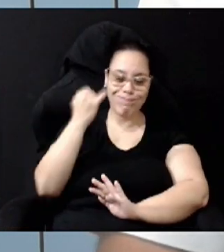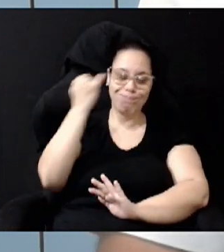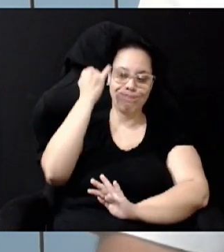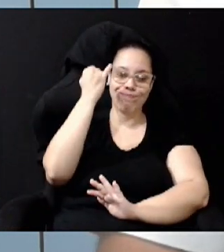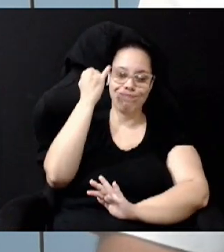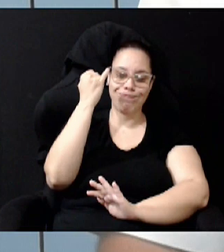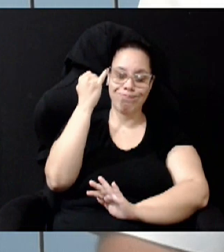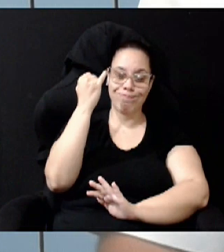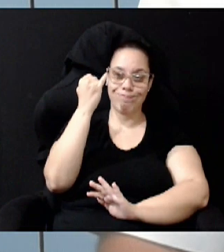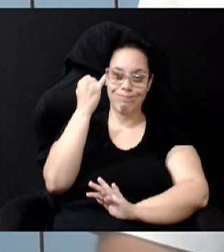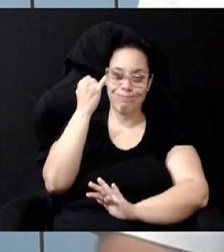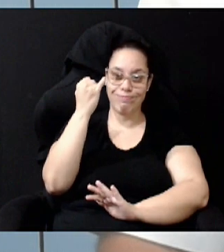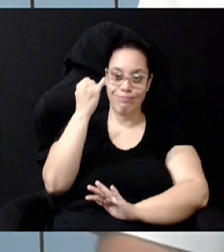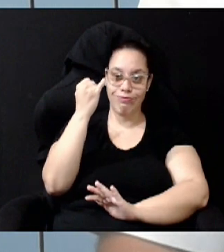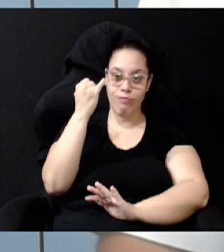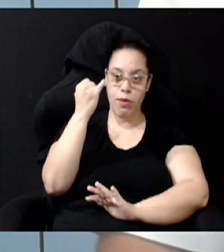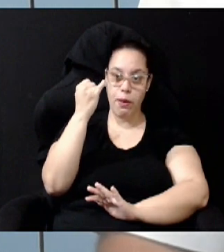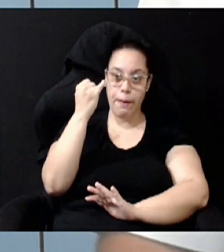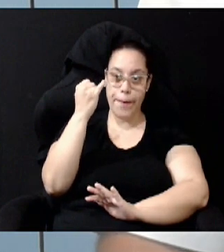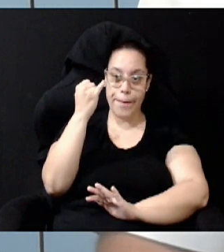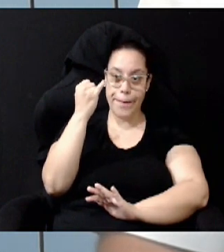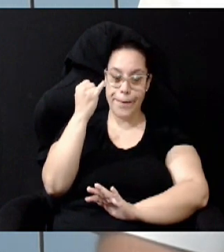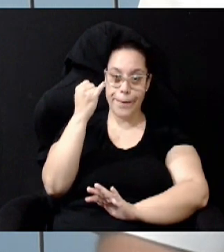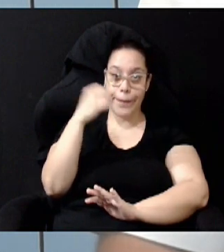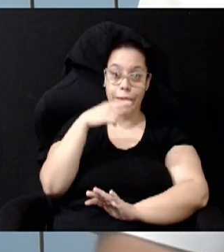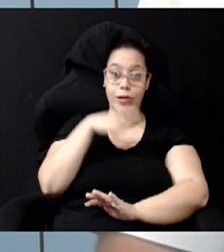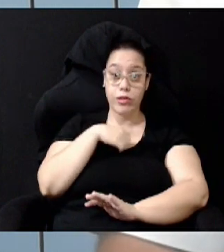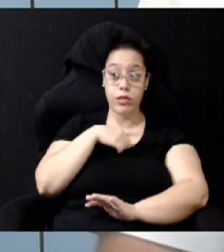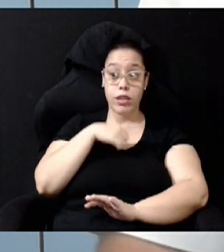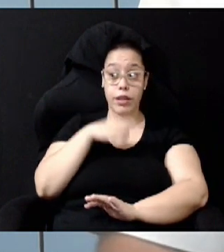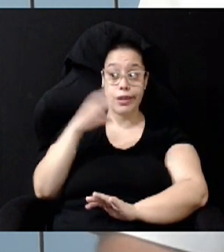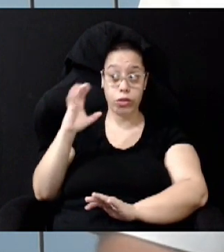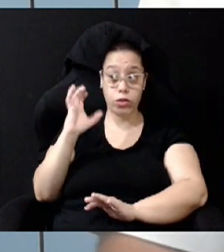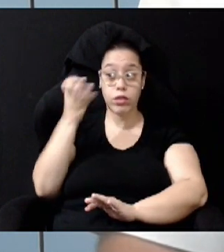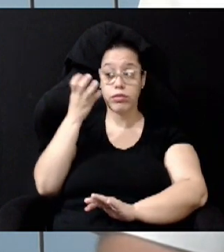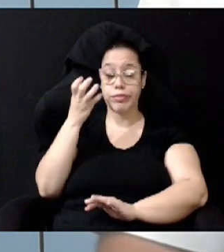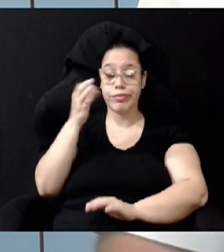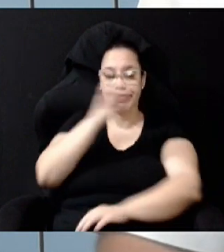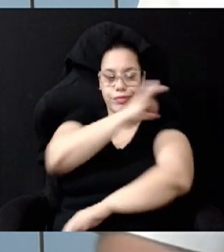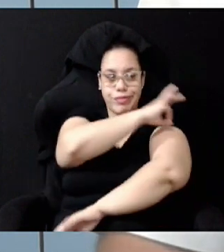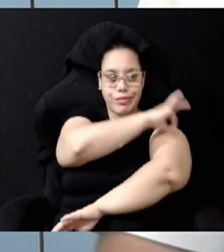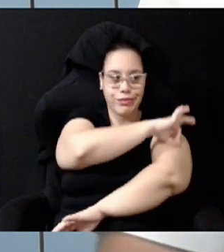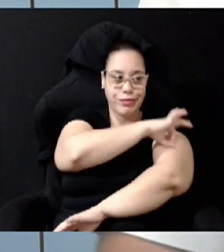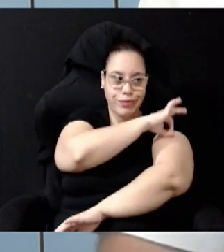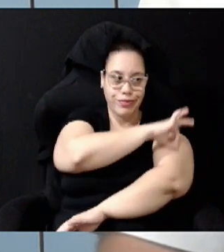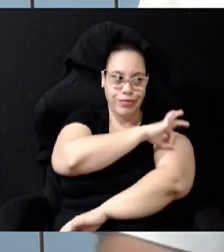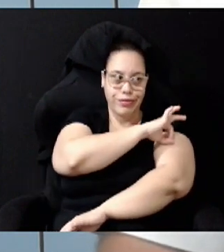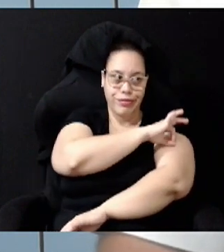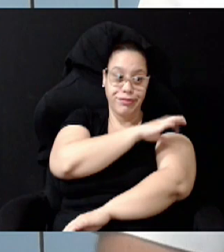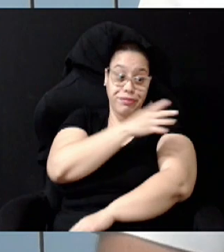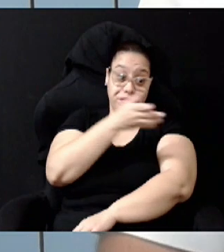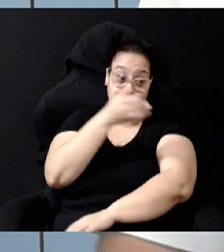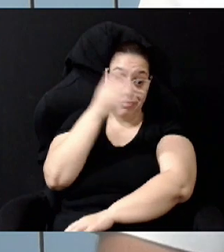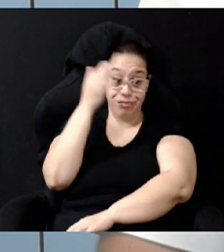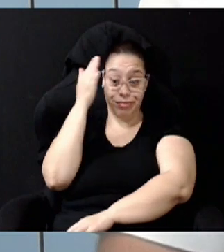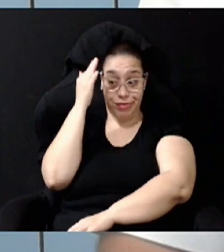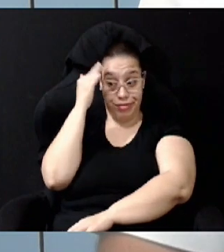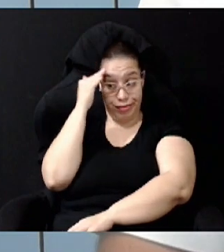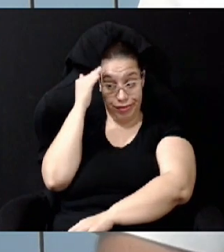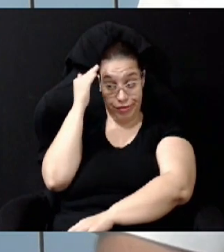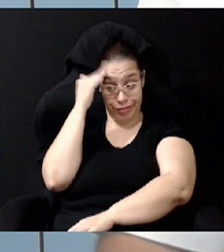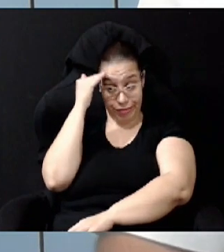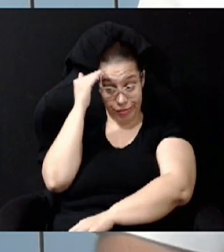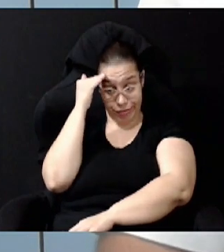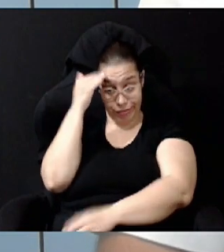que isso tenha ocorrido e que a Prefeitura ela tenha sido convencida